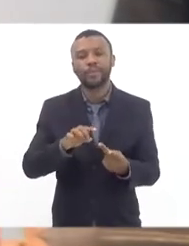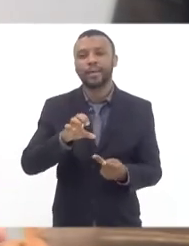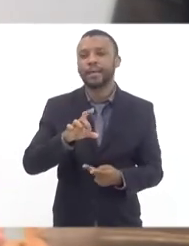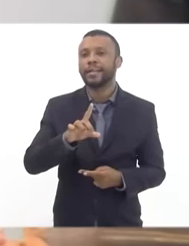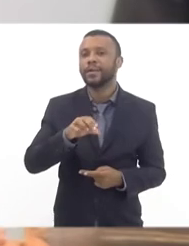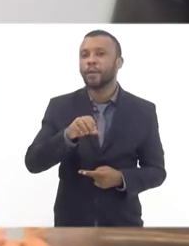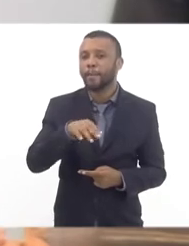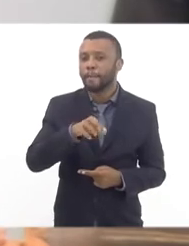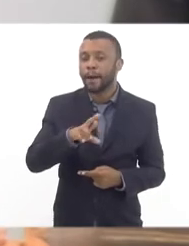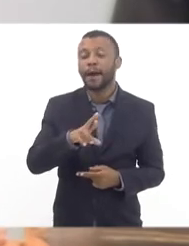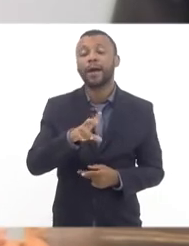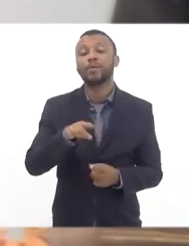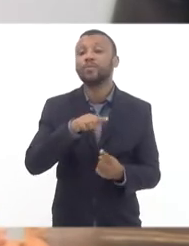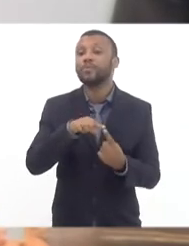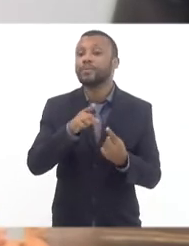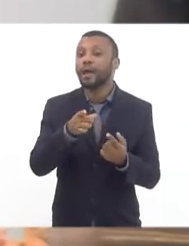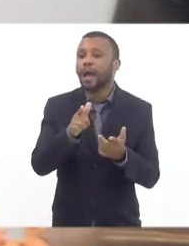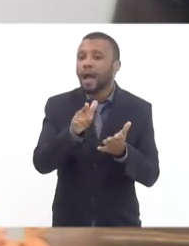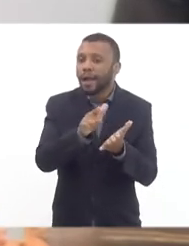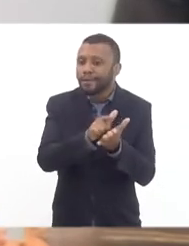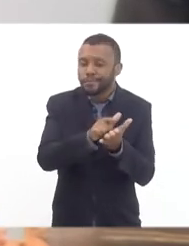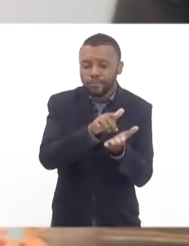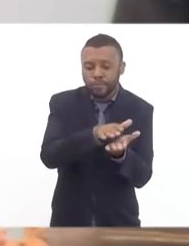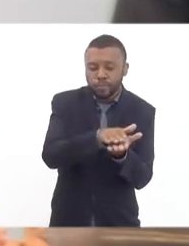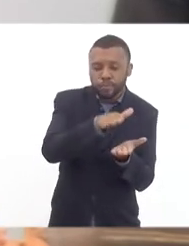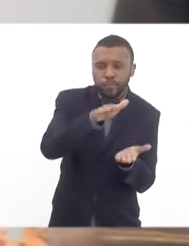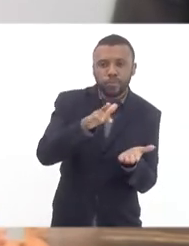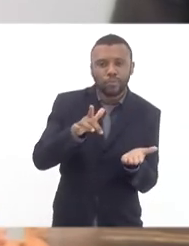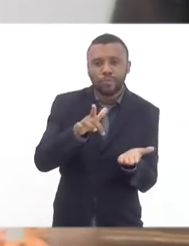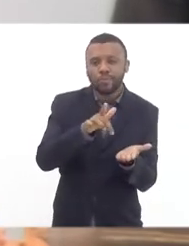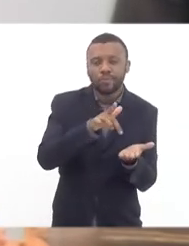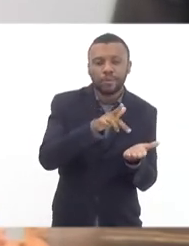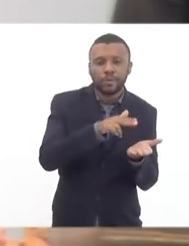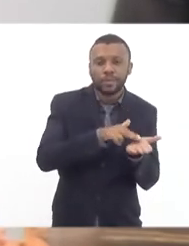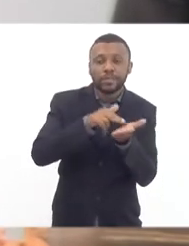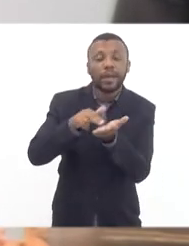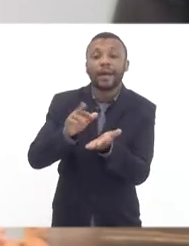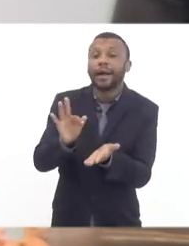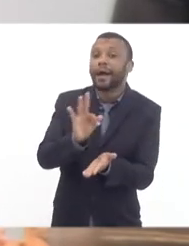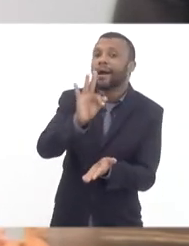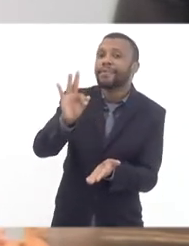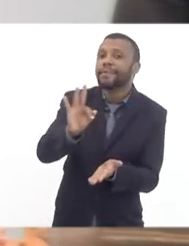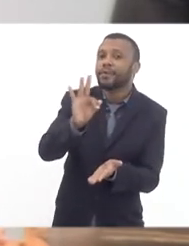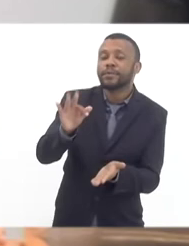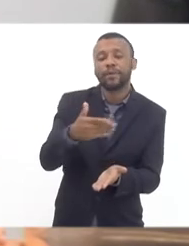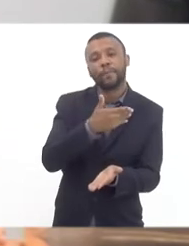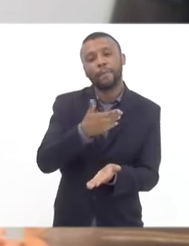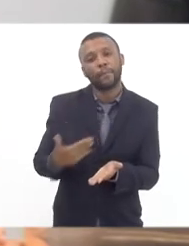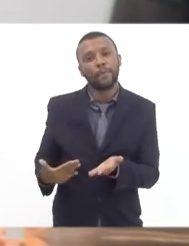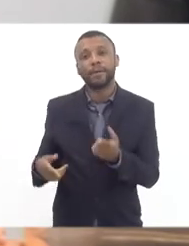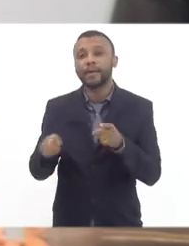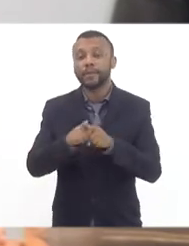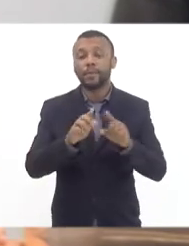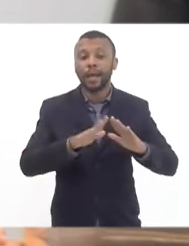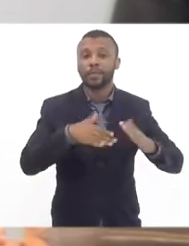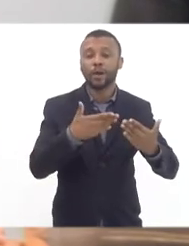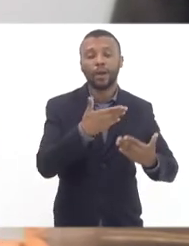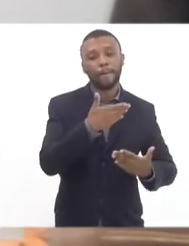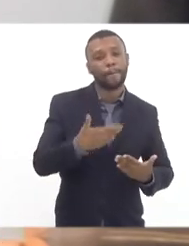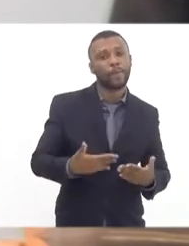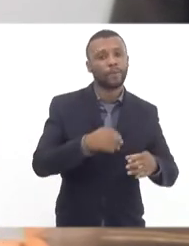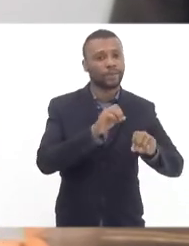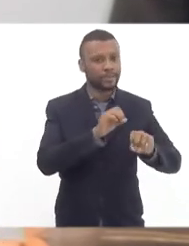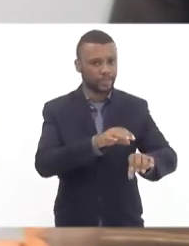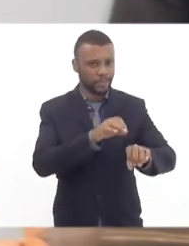para que os exemplares cheguem às faculdades públicas e à rede pública de ensino de São